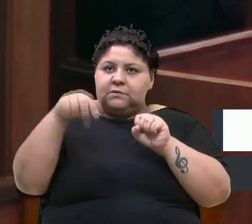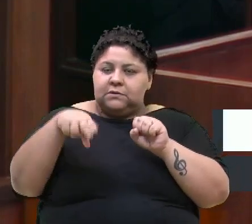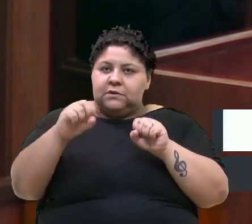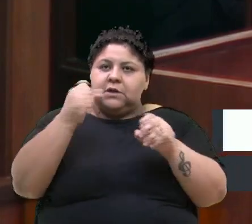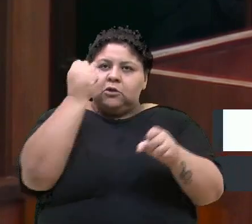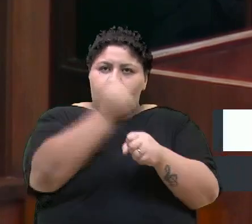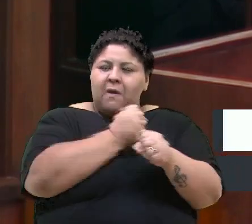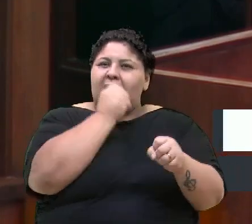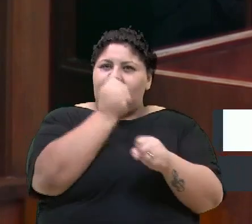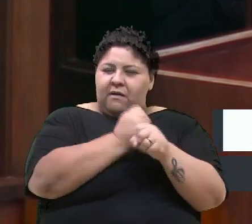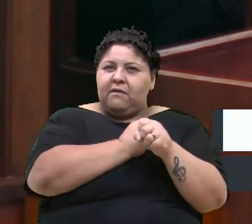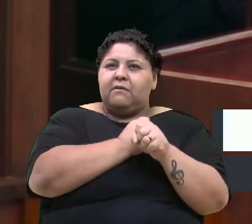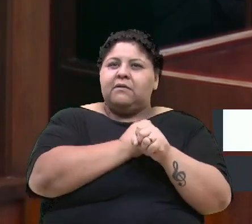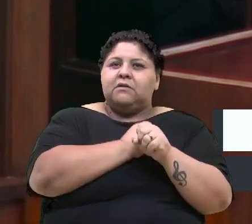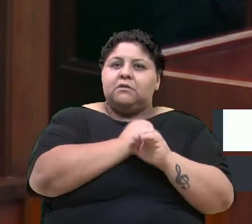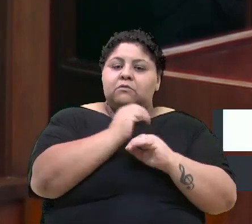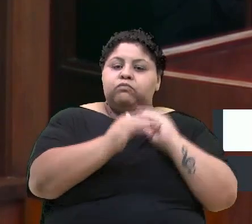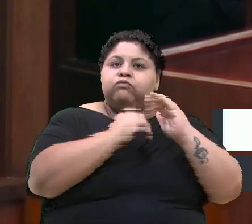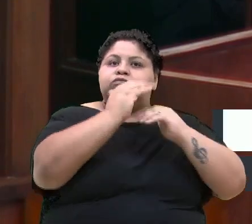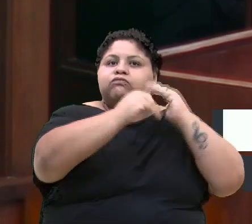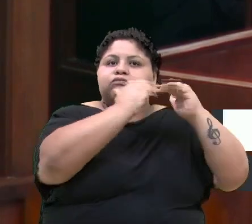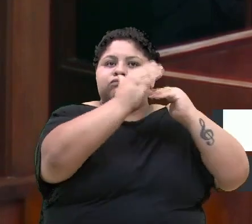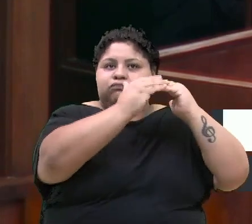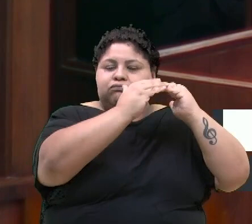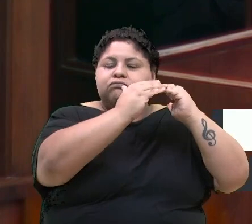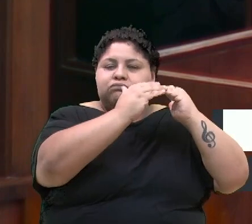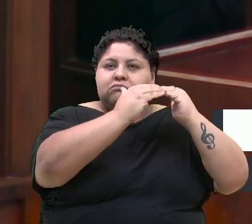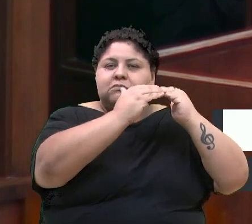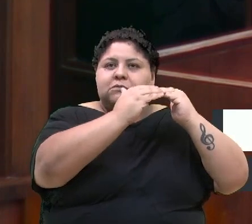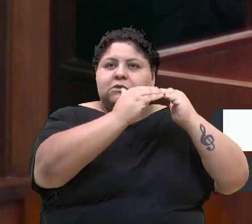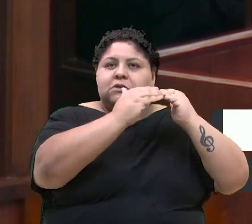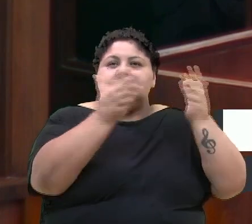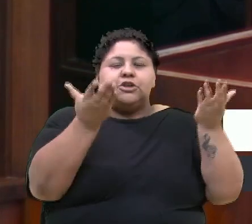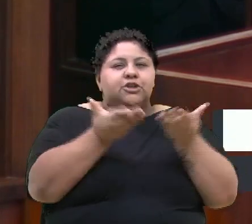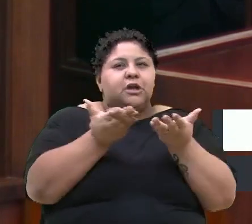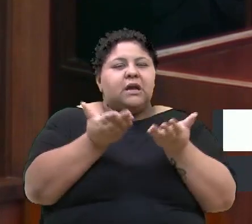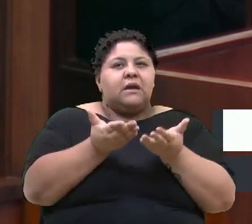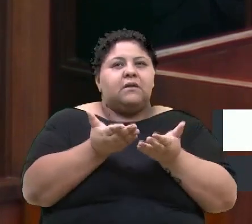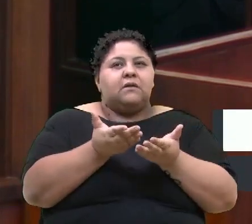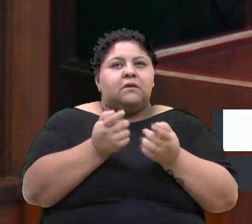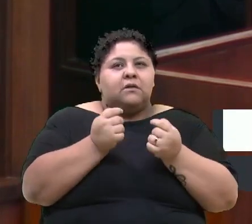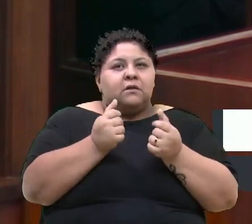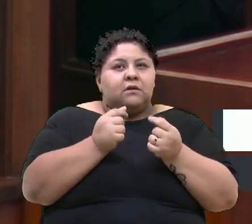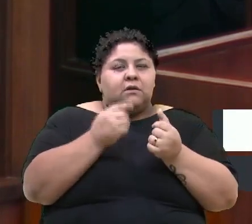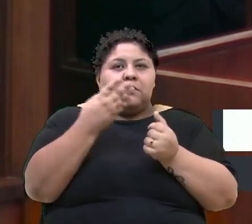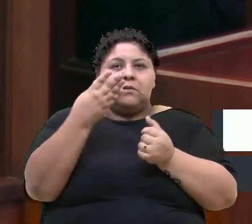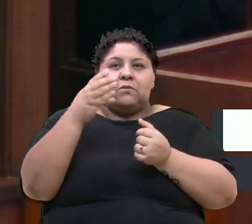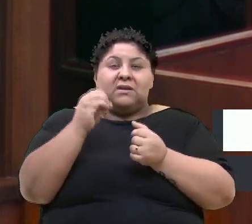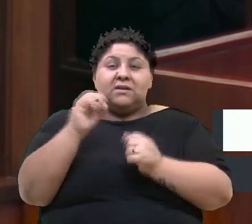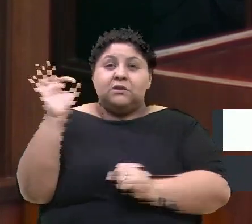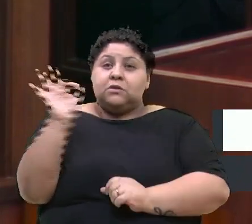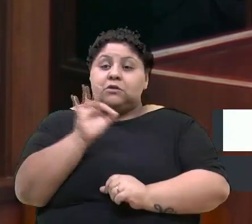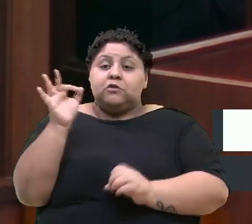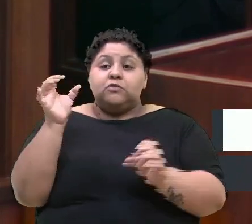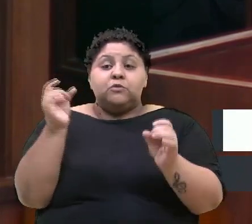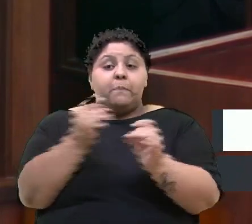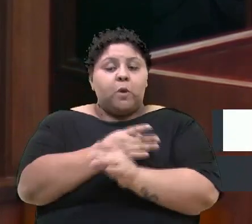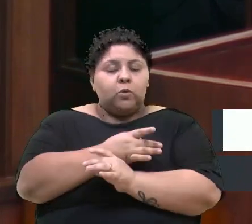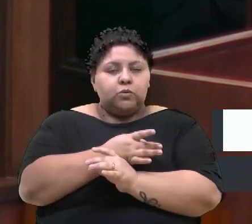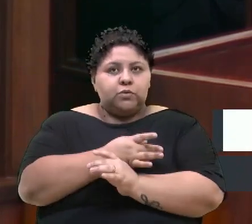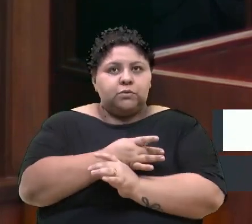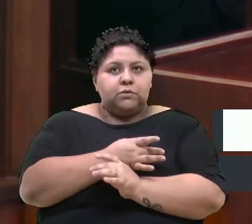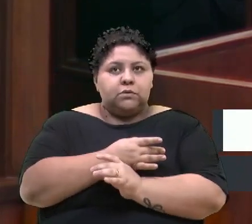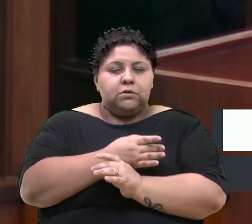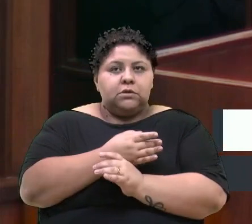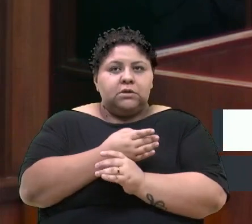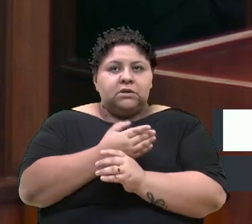está avançando, evoluindo, já está com quase 40% pronto, a entrada